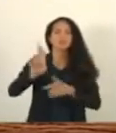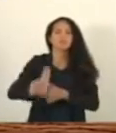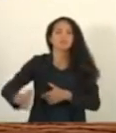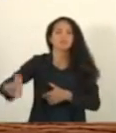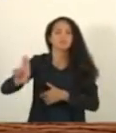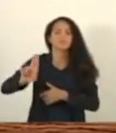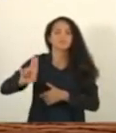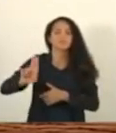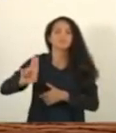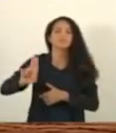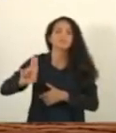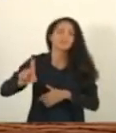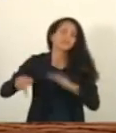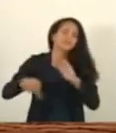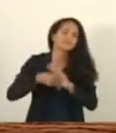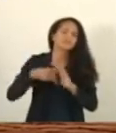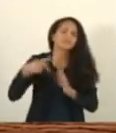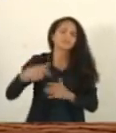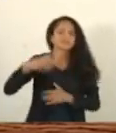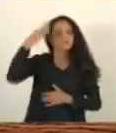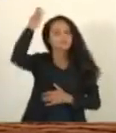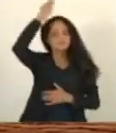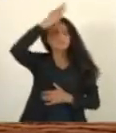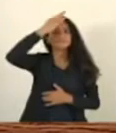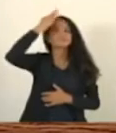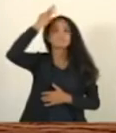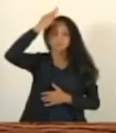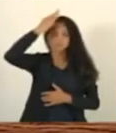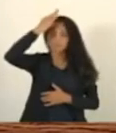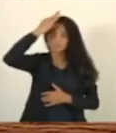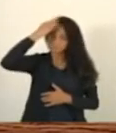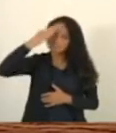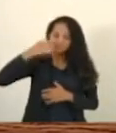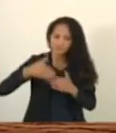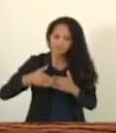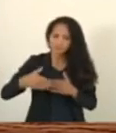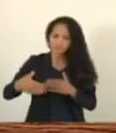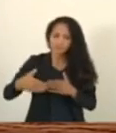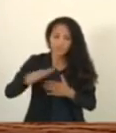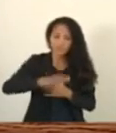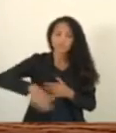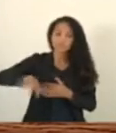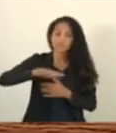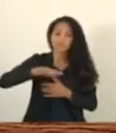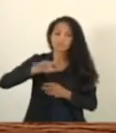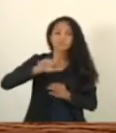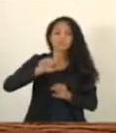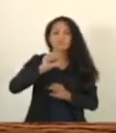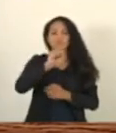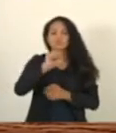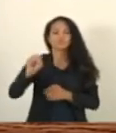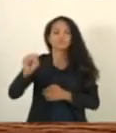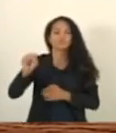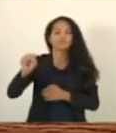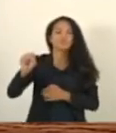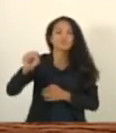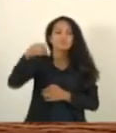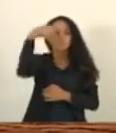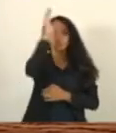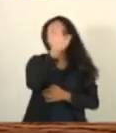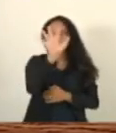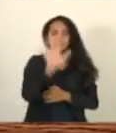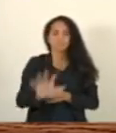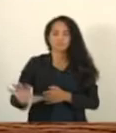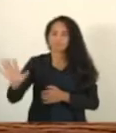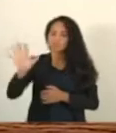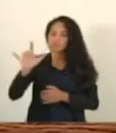nosso glorioso Espírito Santo e possivelmente da região sudeste do Brasil. É uma conquista para o